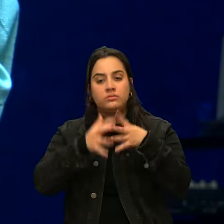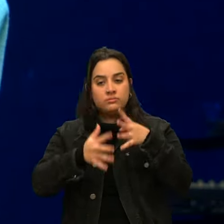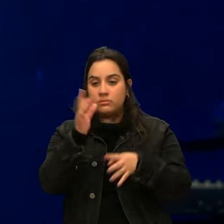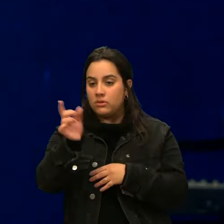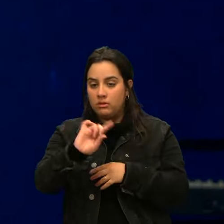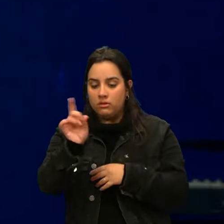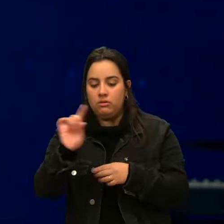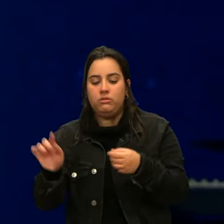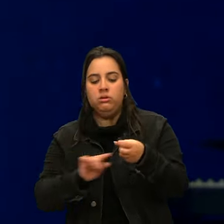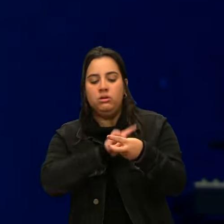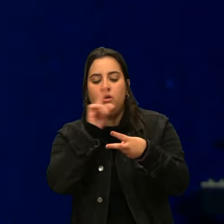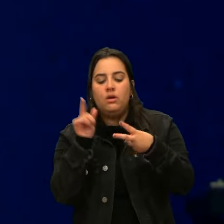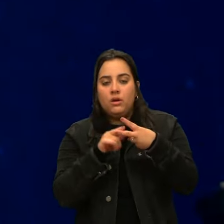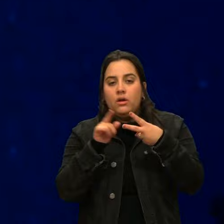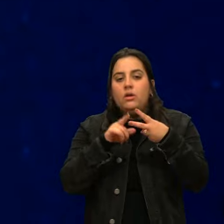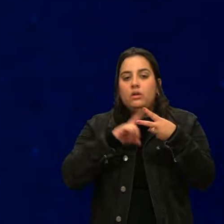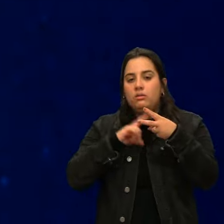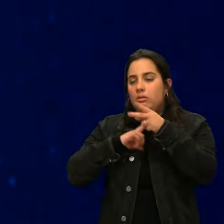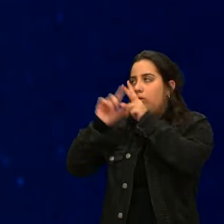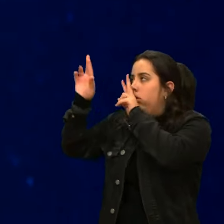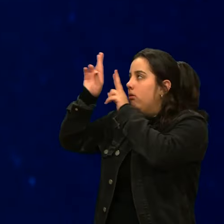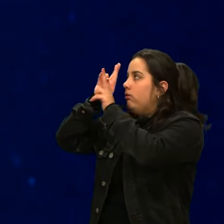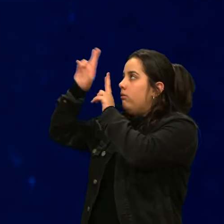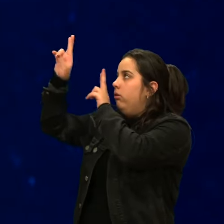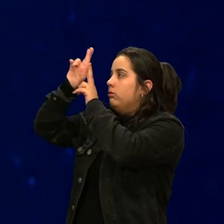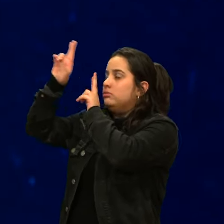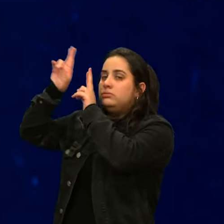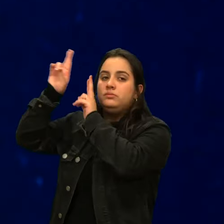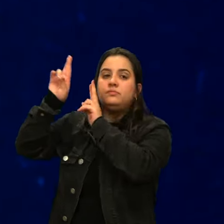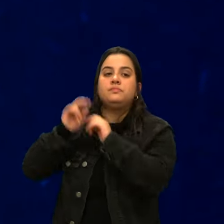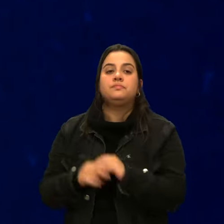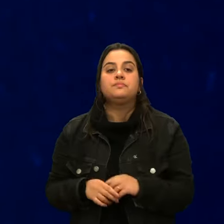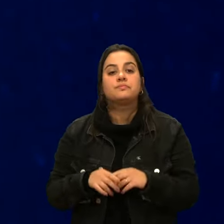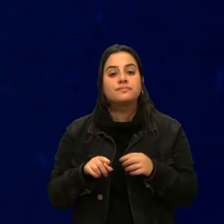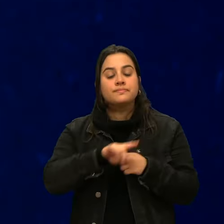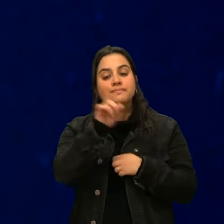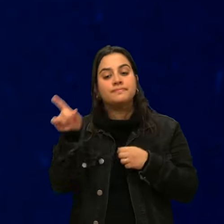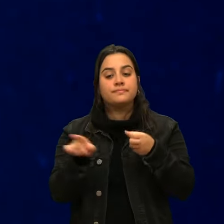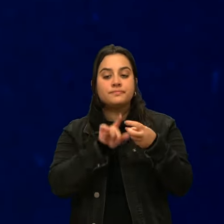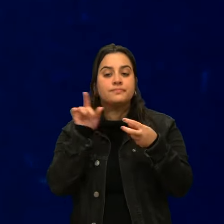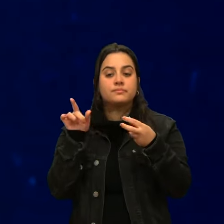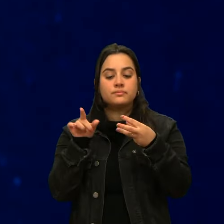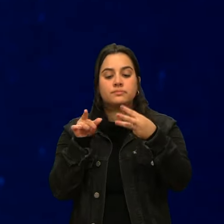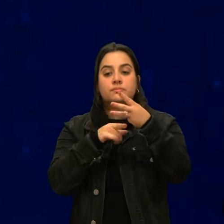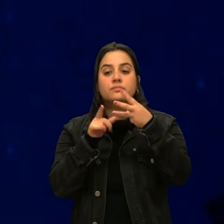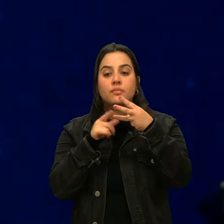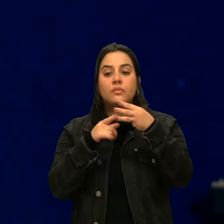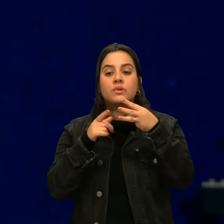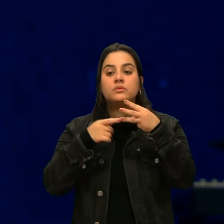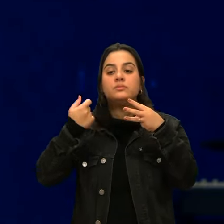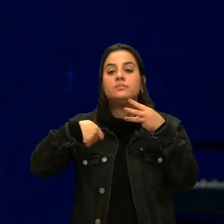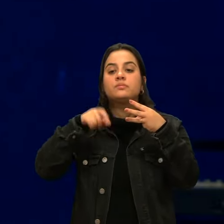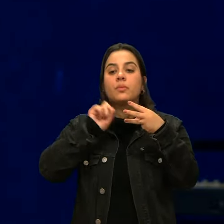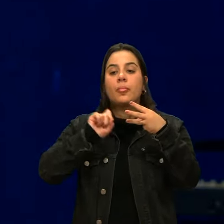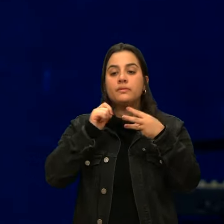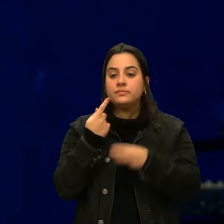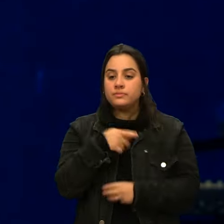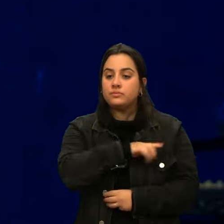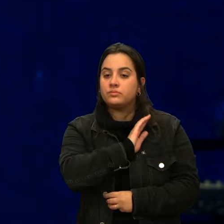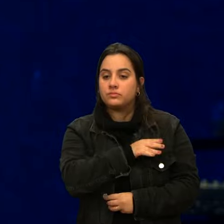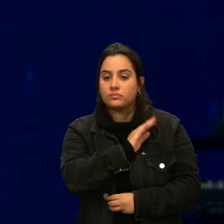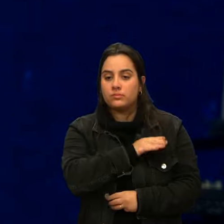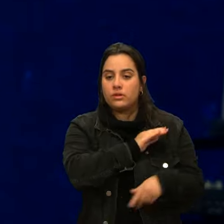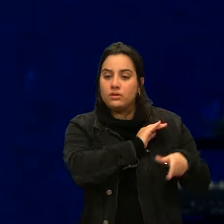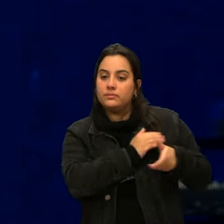de você decidir ter um relacionamento com Deus, você precisa decidir entregar o seu coração